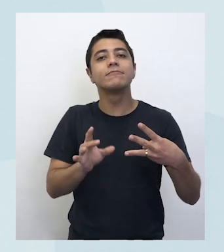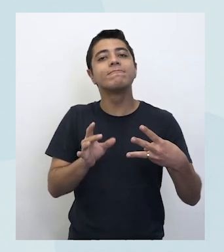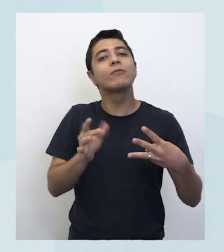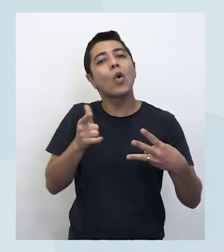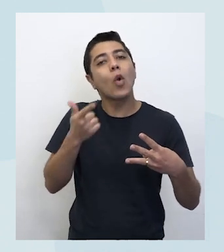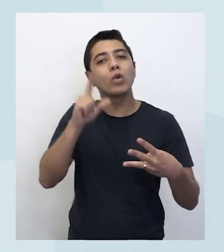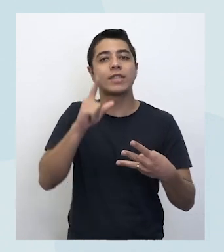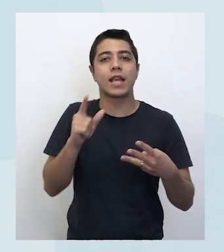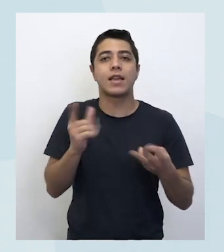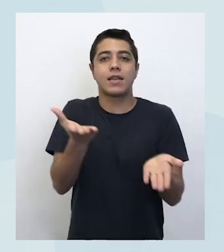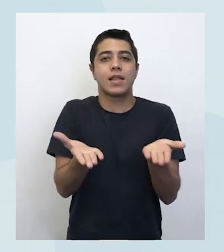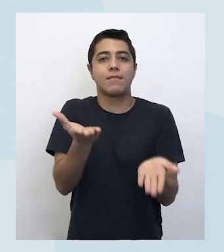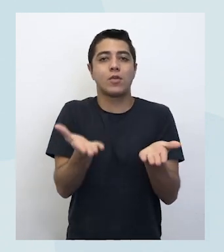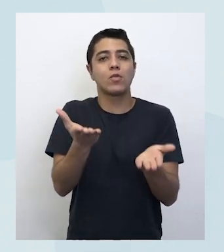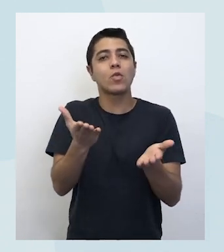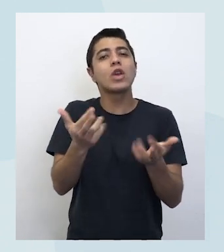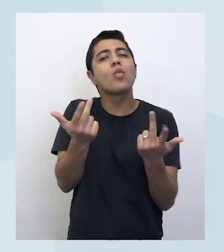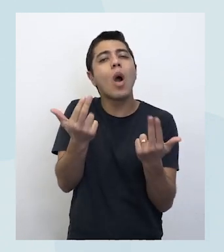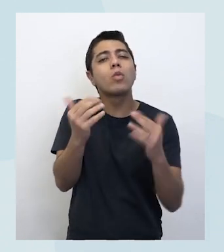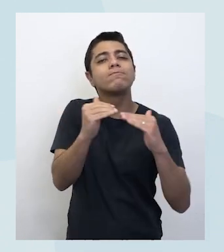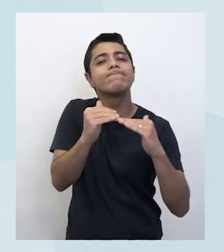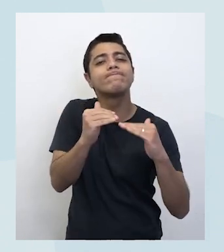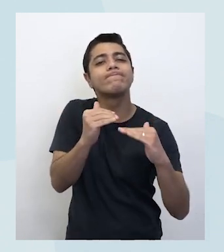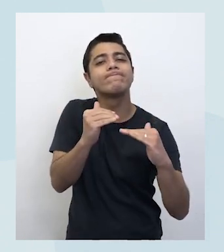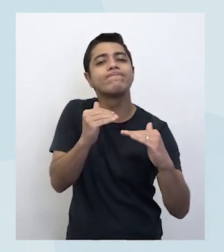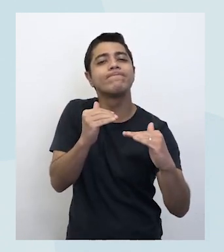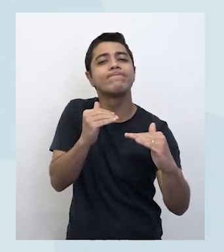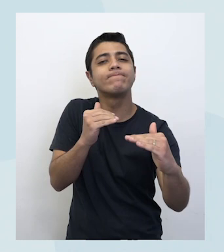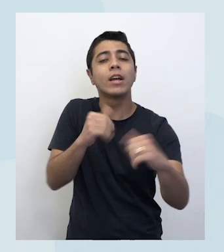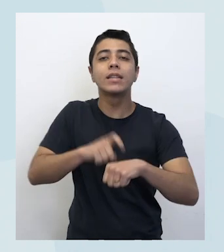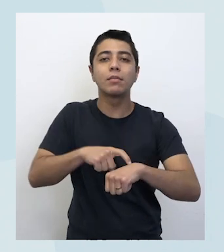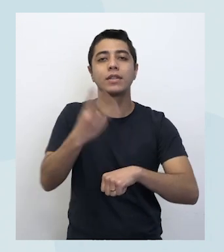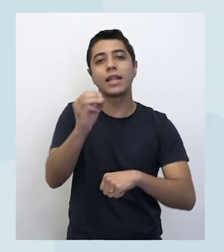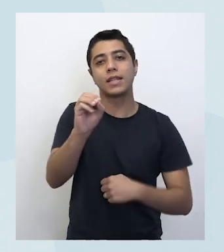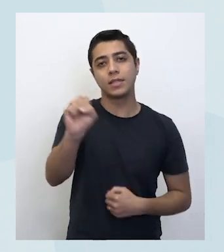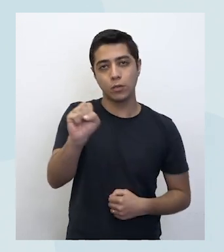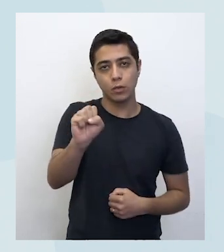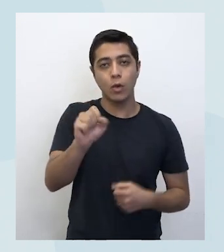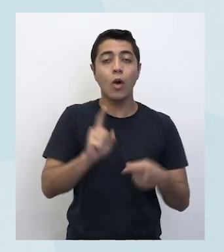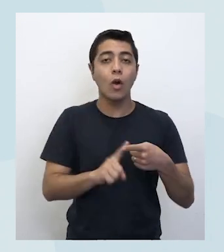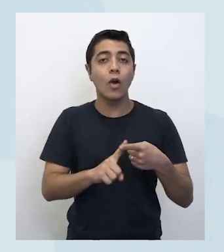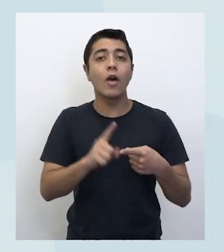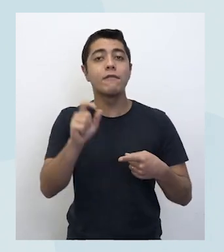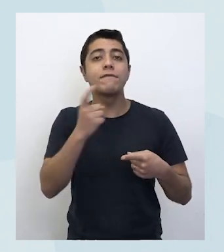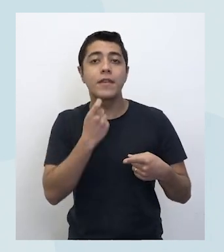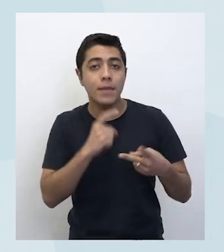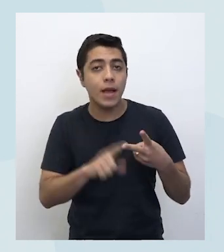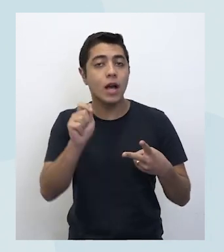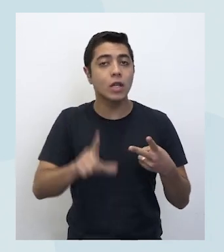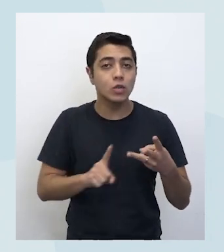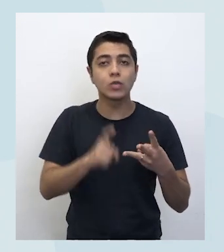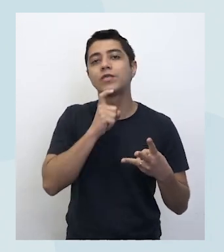Se olhar também o verde e o azul, né? Ele começa a manter o valor tanto do reagente